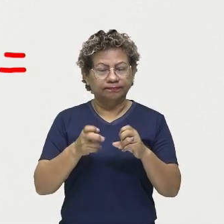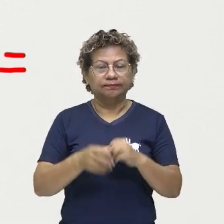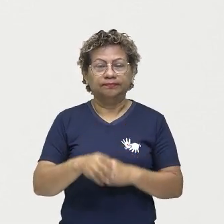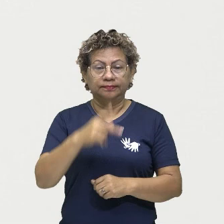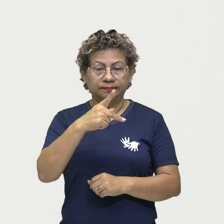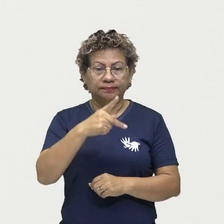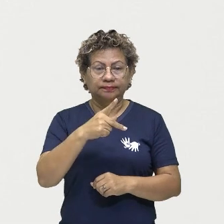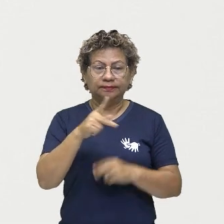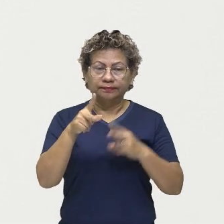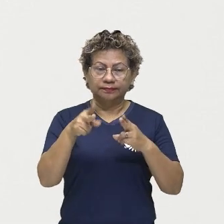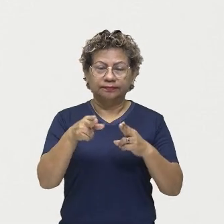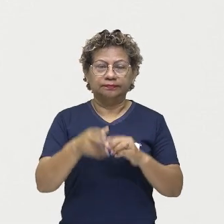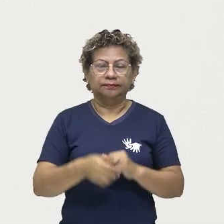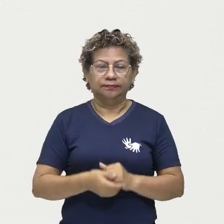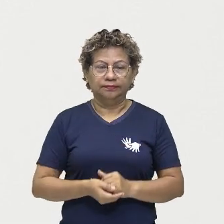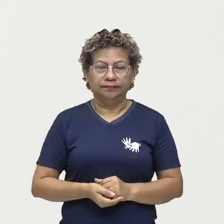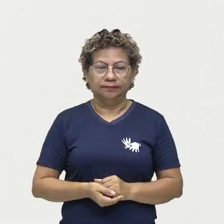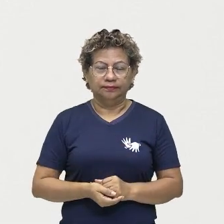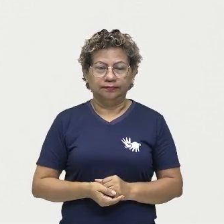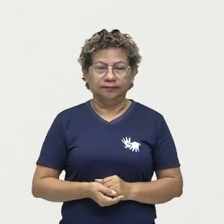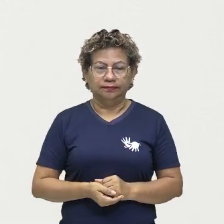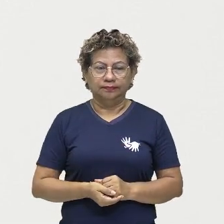Então, como é que vai ficar isso daqui?